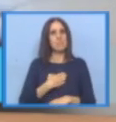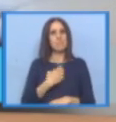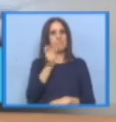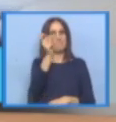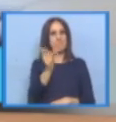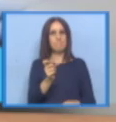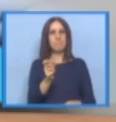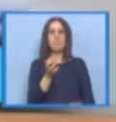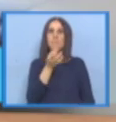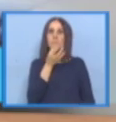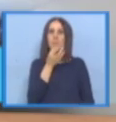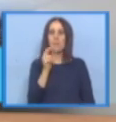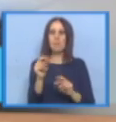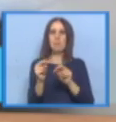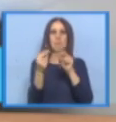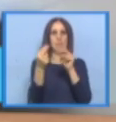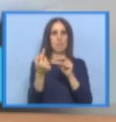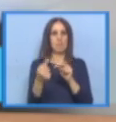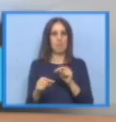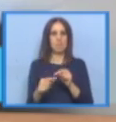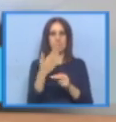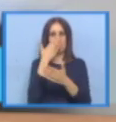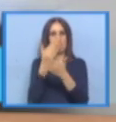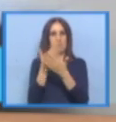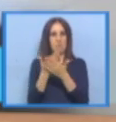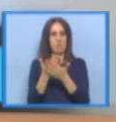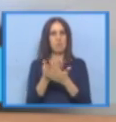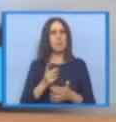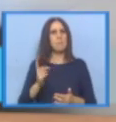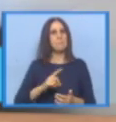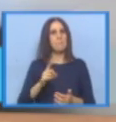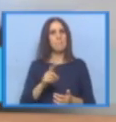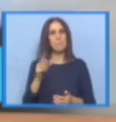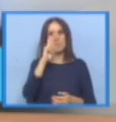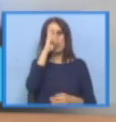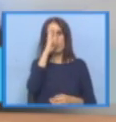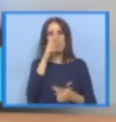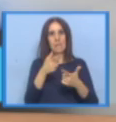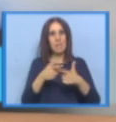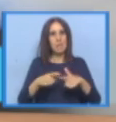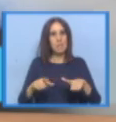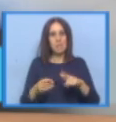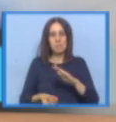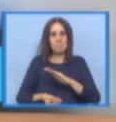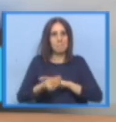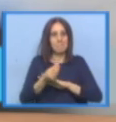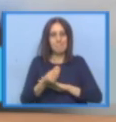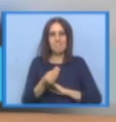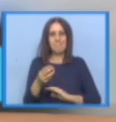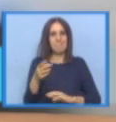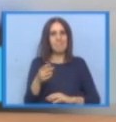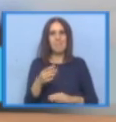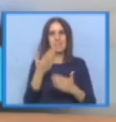lado alguém que lhes falava olhos nos olhos, cara a cara, muitas vezes fazendo o esforço de falar em línguas absolutamente surreais no final,